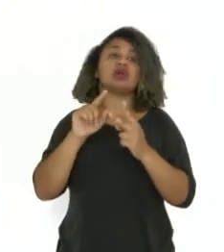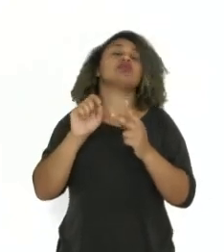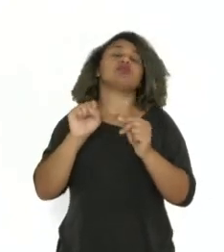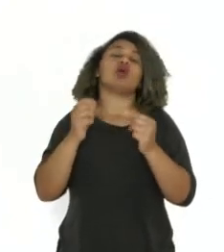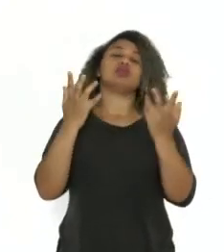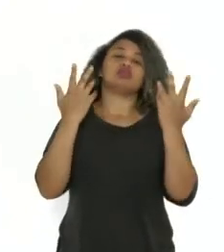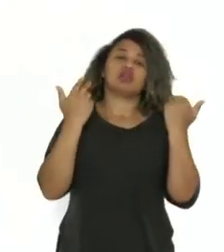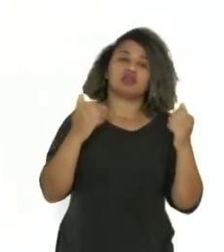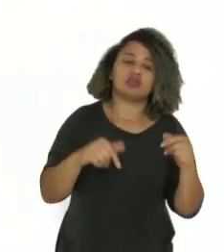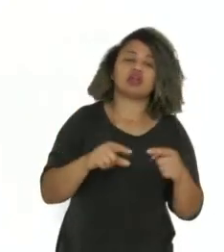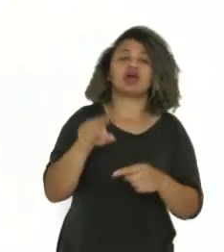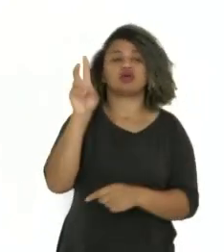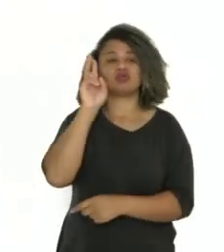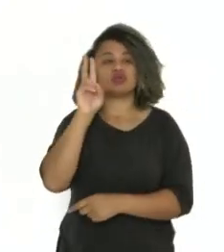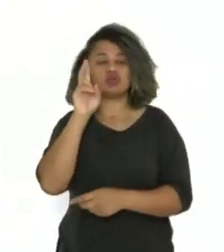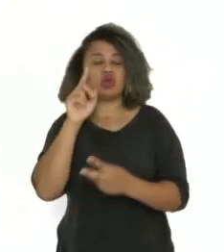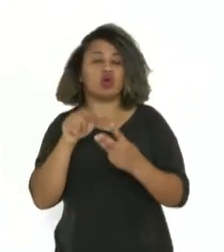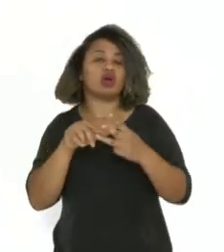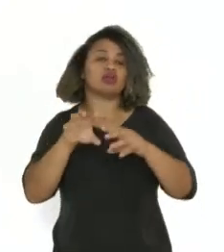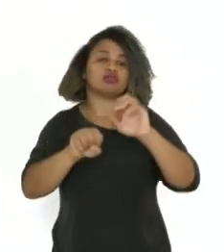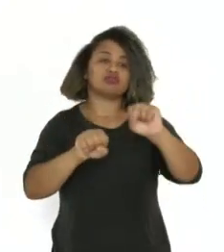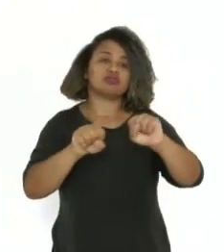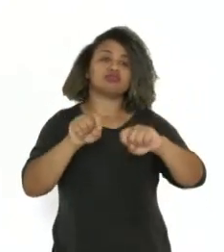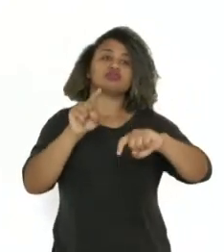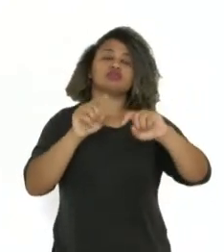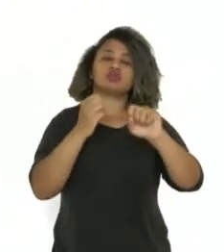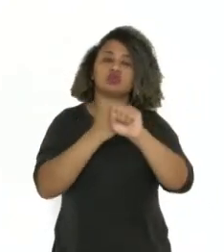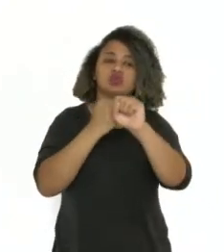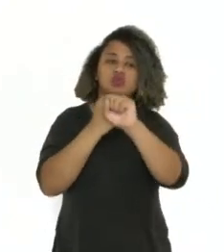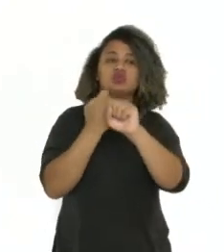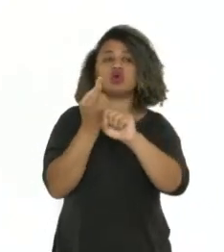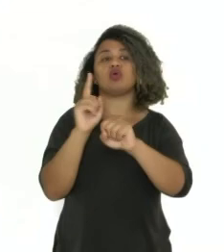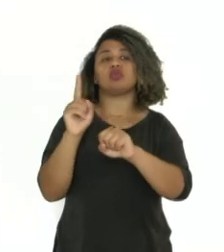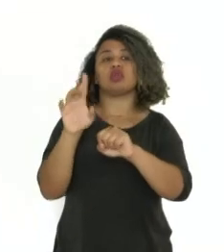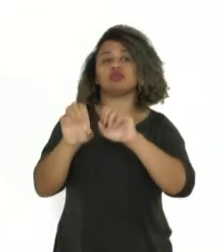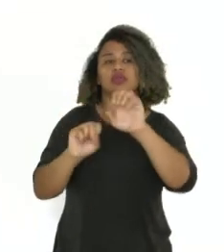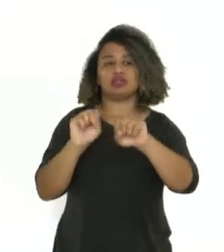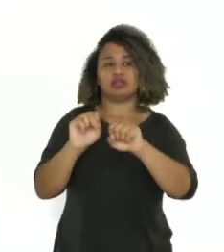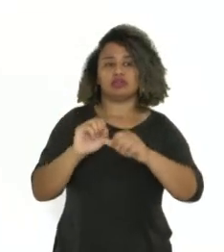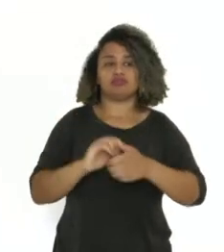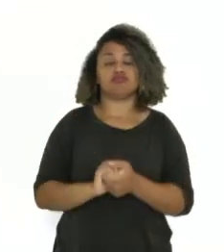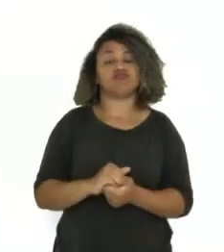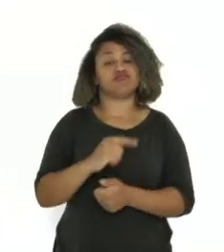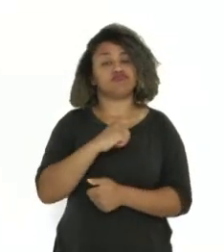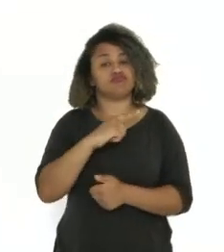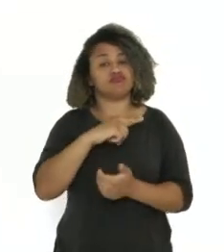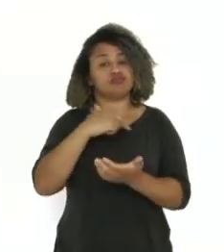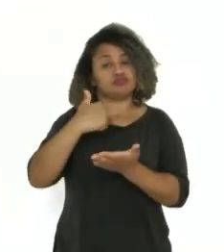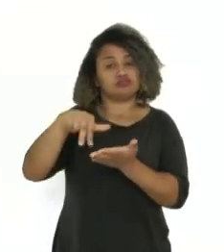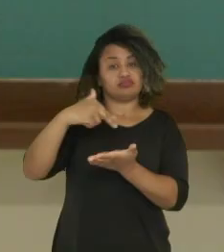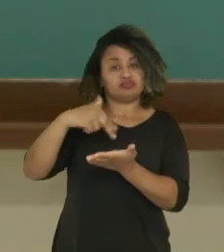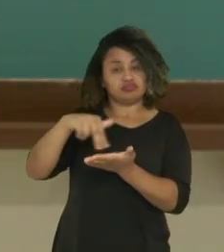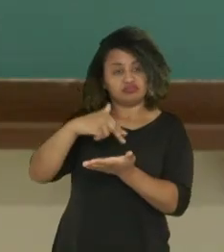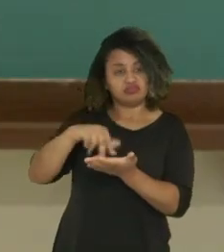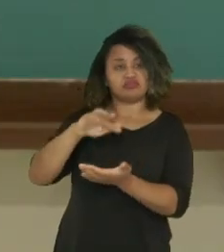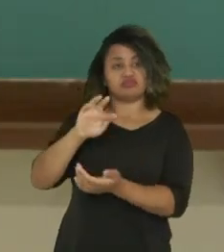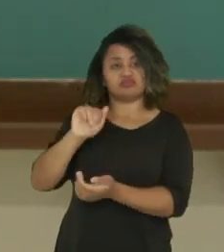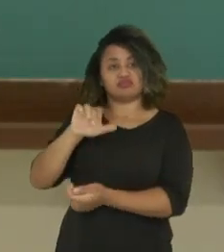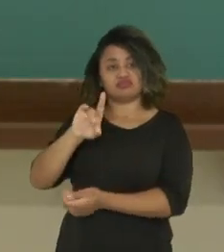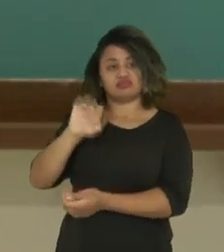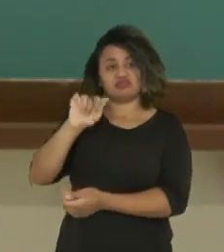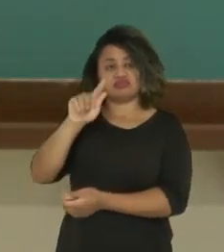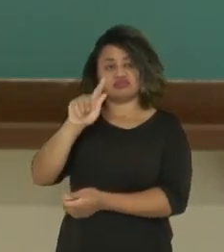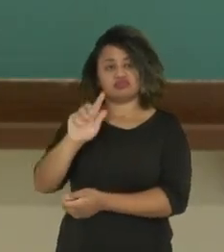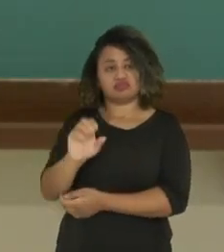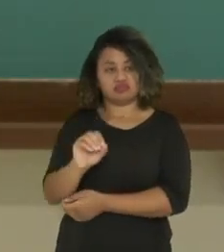ser natural, histórico, arqueológico e material. Então a gente traz aqui, ó, como a dança,